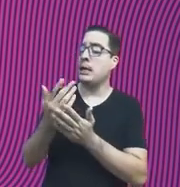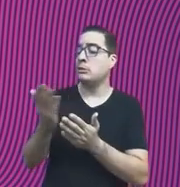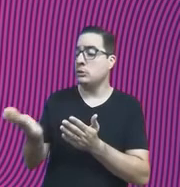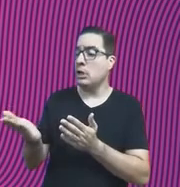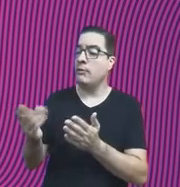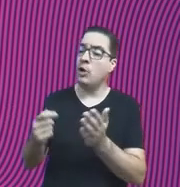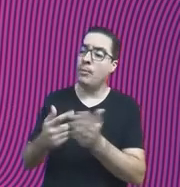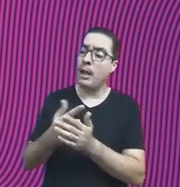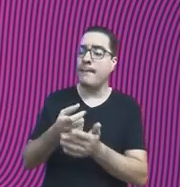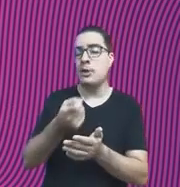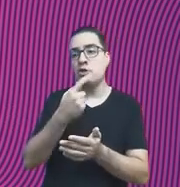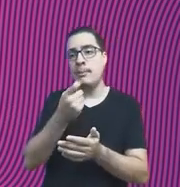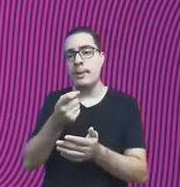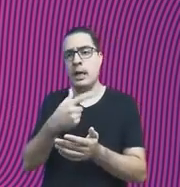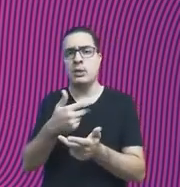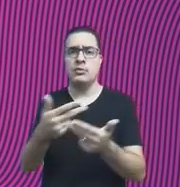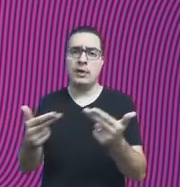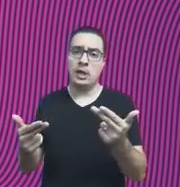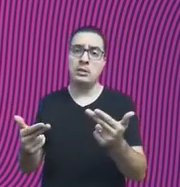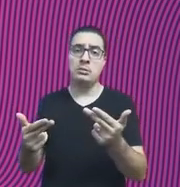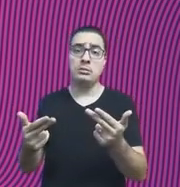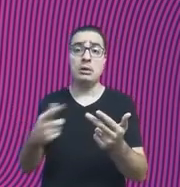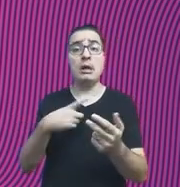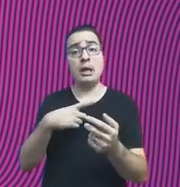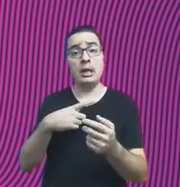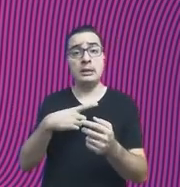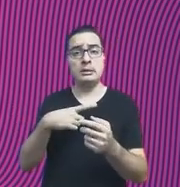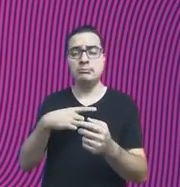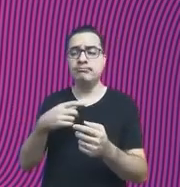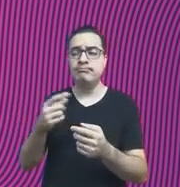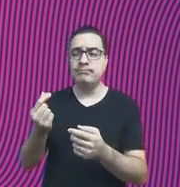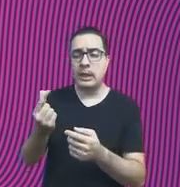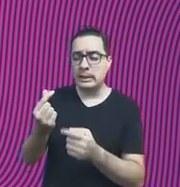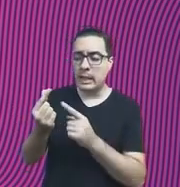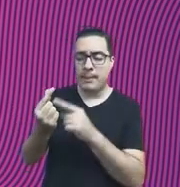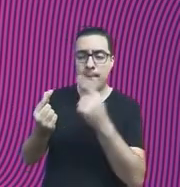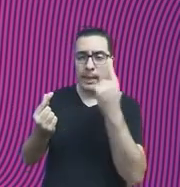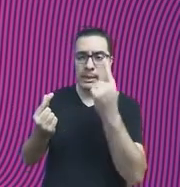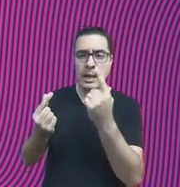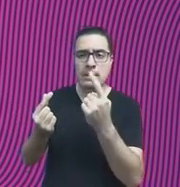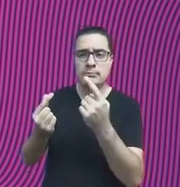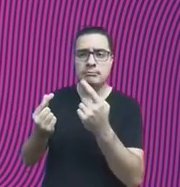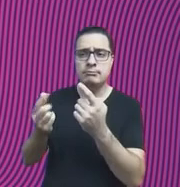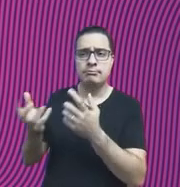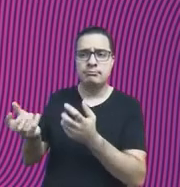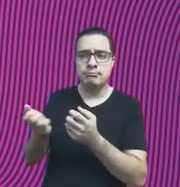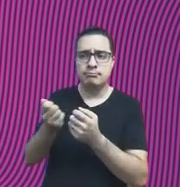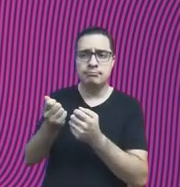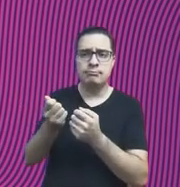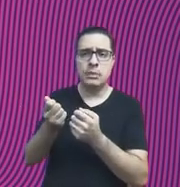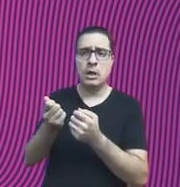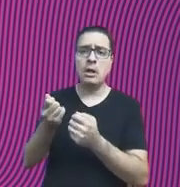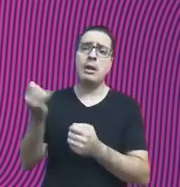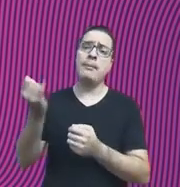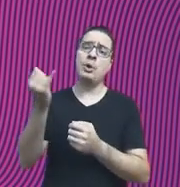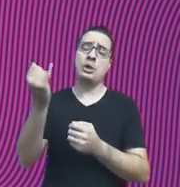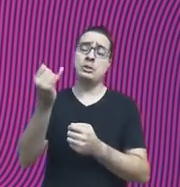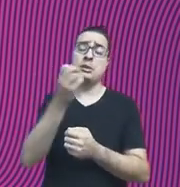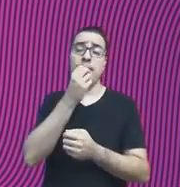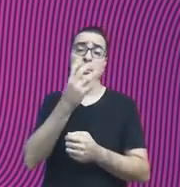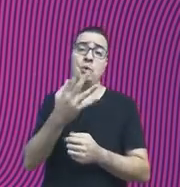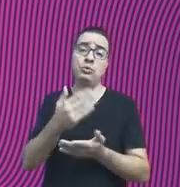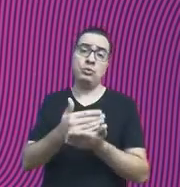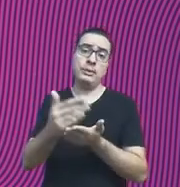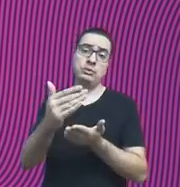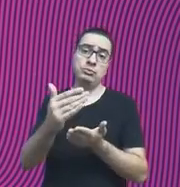medicamento. Quer dizer, esse tipo de enlace financeiro, ele vai ser sempre bom no início.